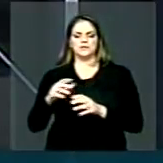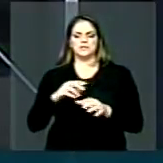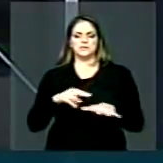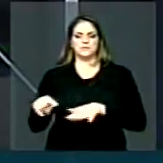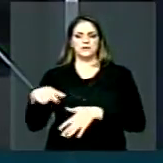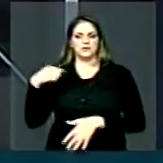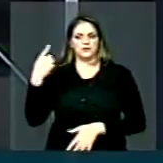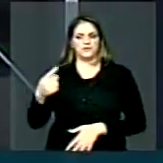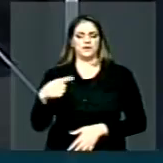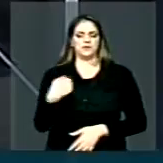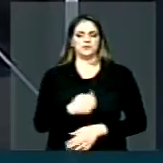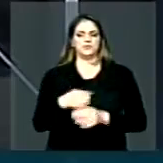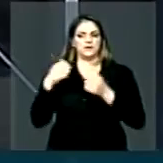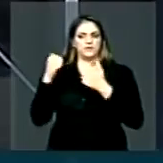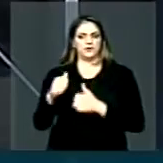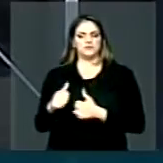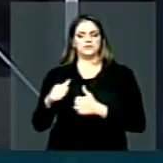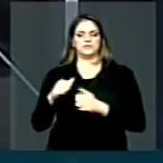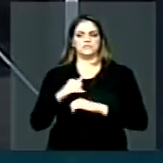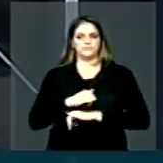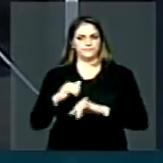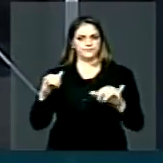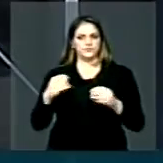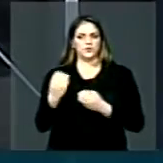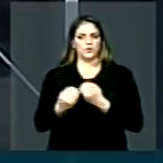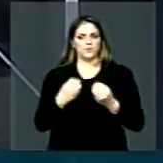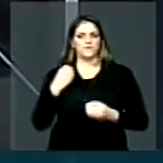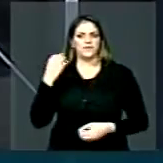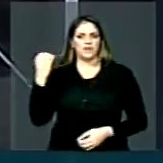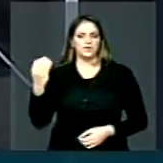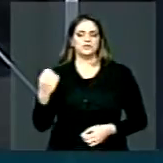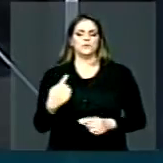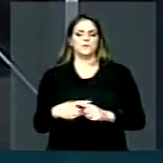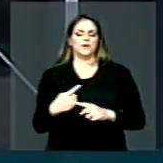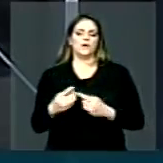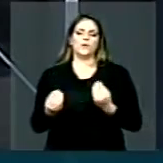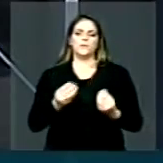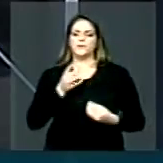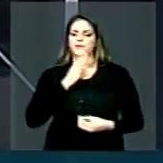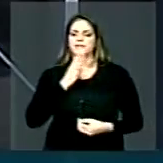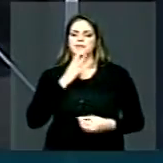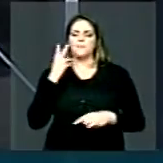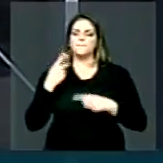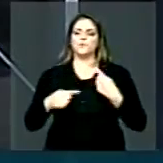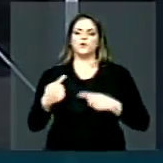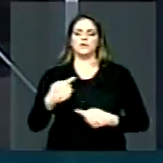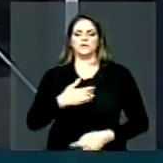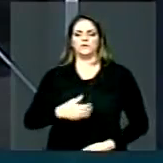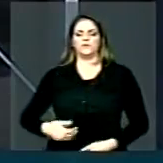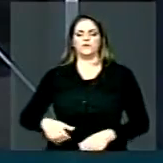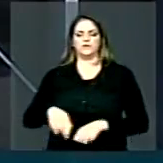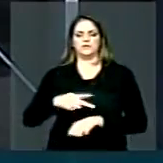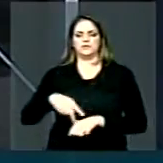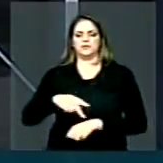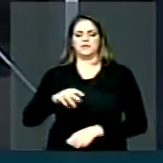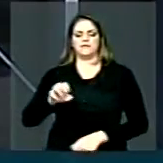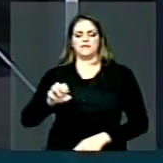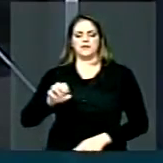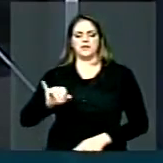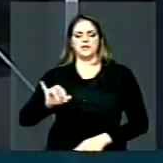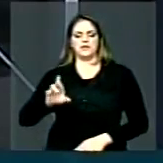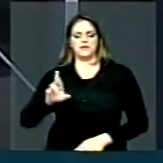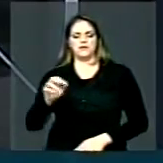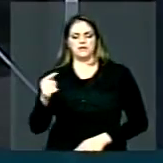vem faremos um balanço dessa viagem, para saber, para conhecer o que é a política do Irã. A mesma coisa. Por isso, senhor presidente,